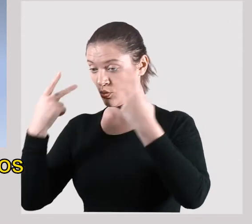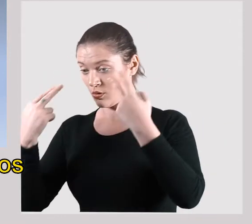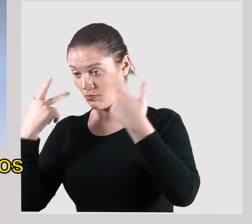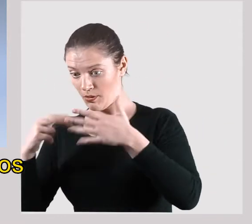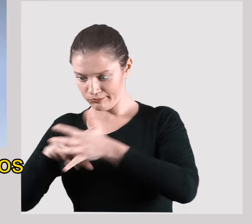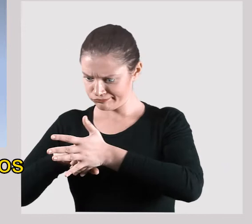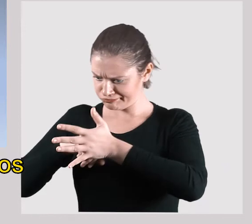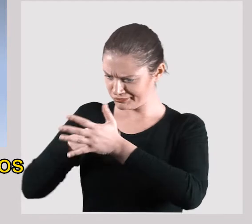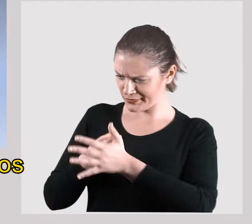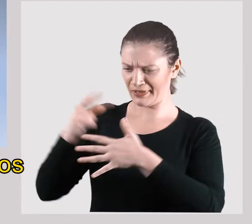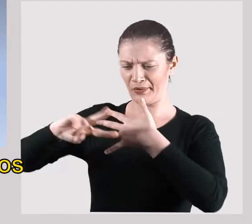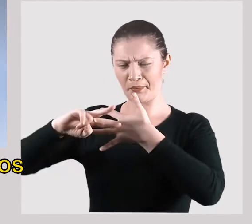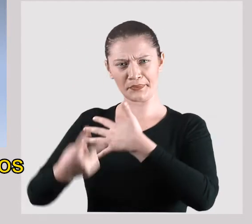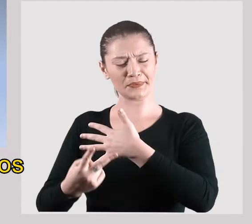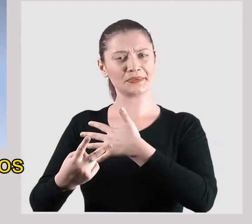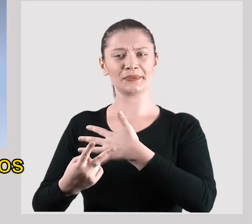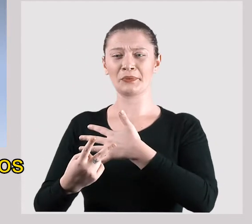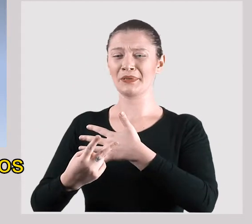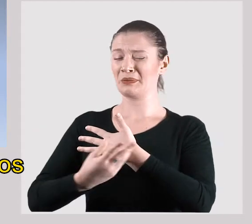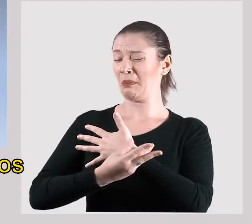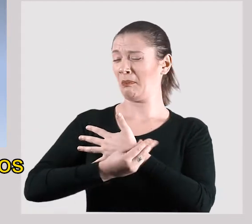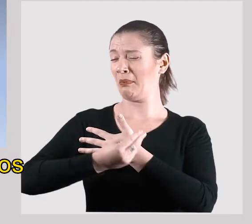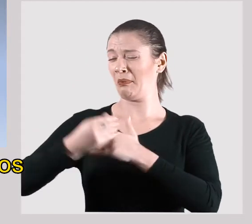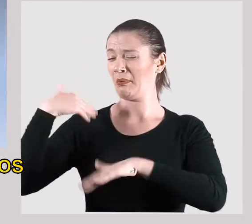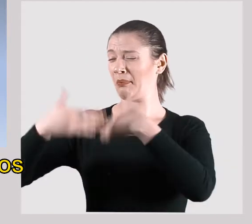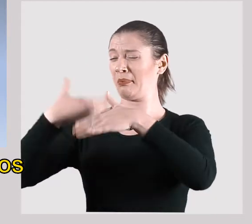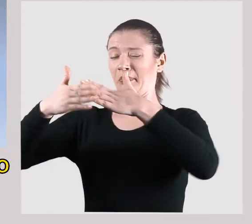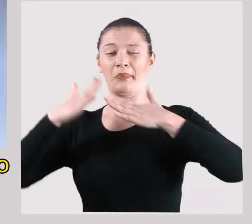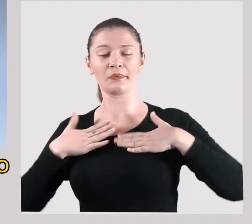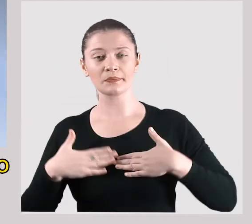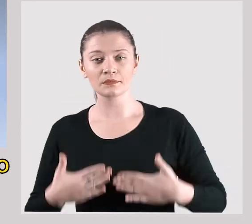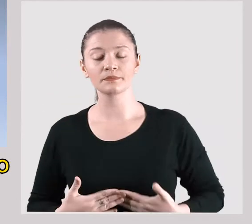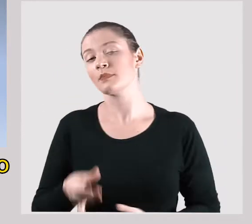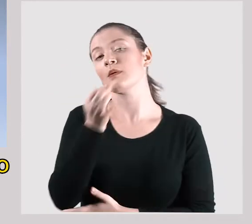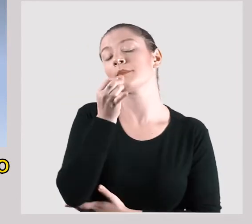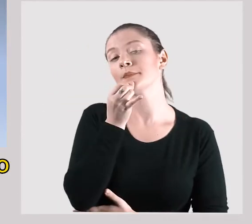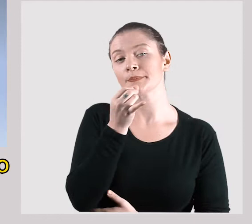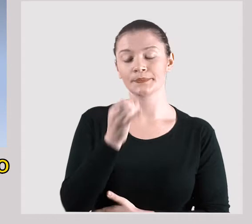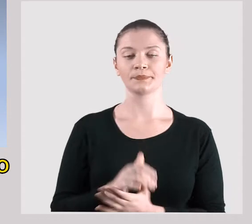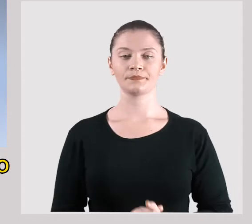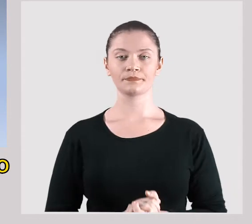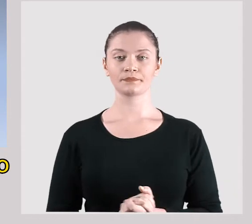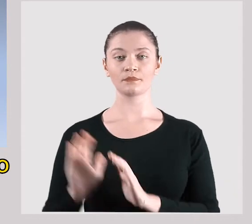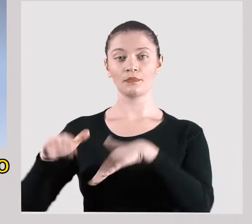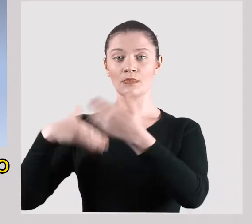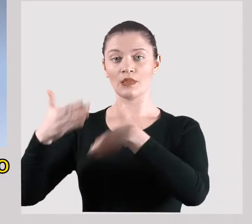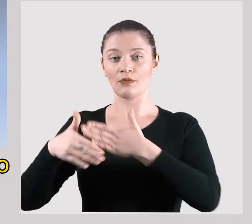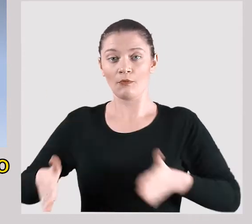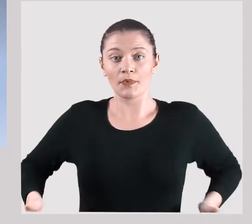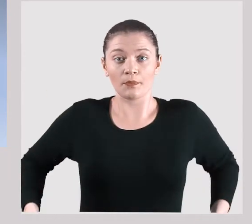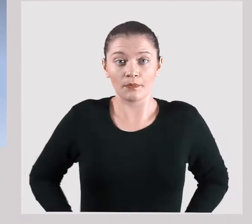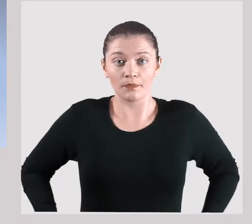bloquear, que vai ter muitos efeitos no desenvolvimento físico. Por exemplo, assim, o desenvolvimento do quadril da